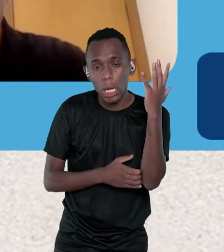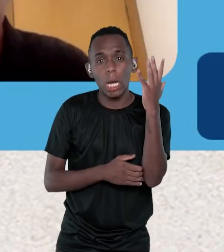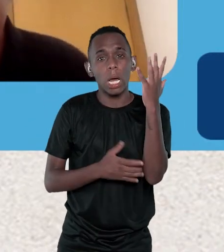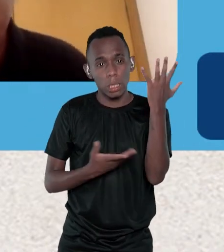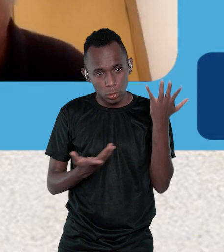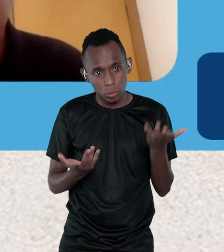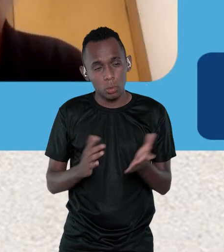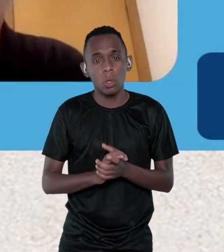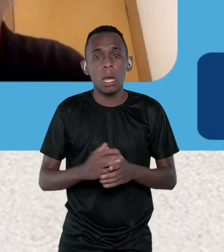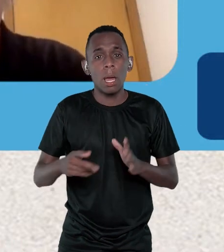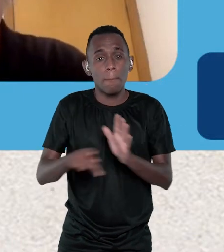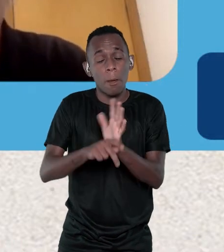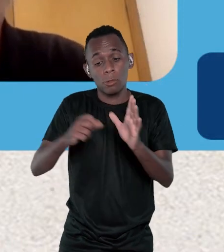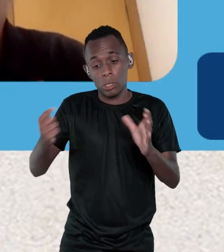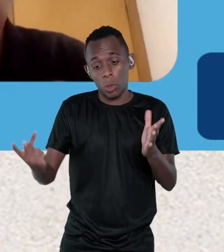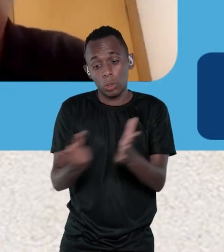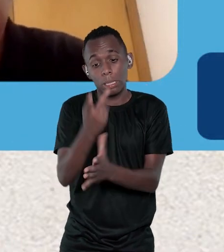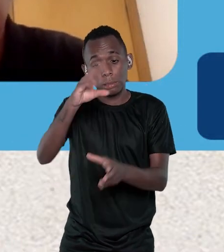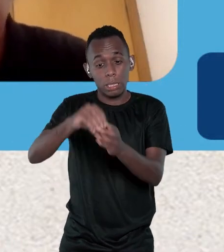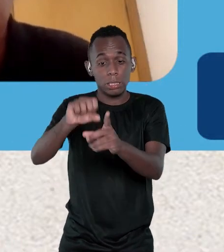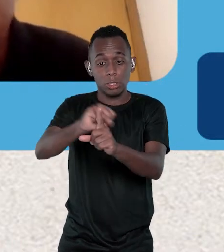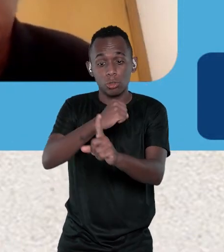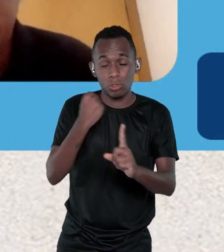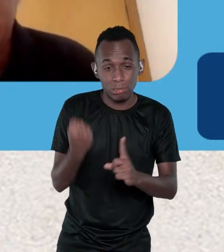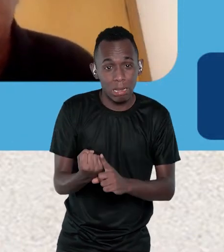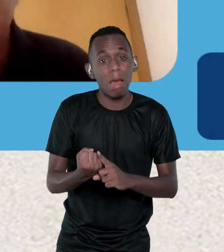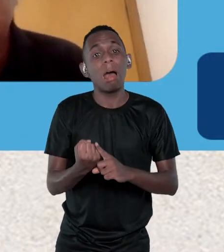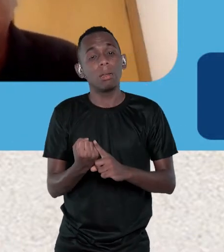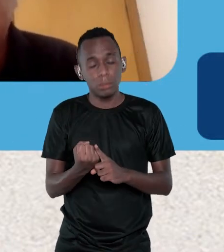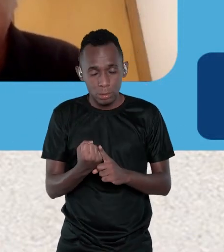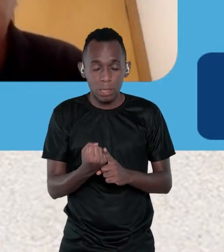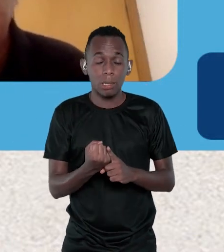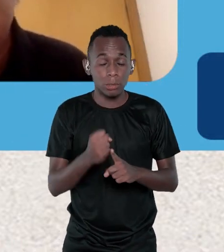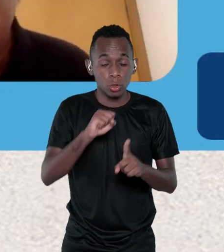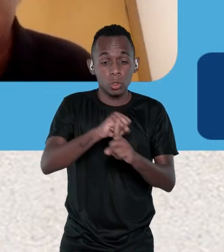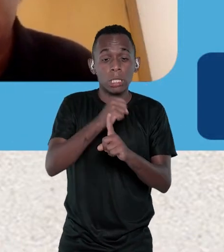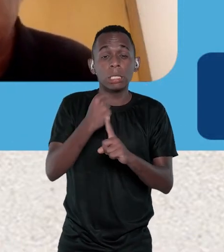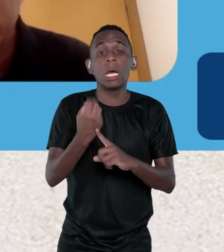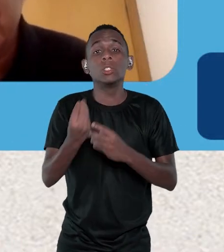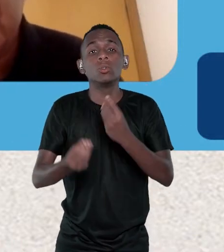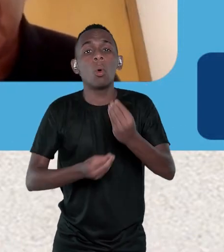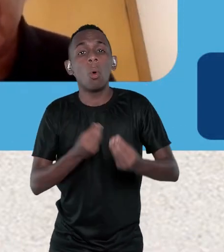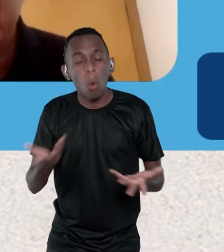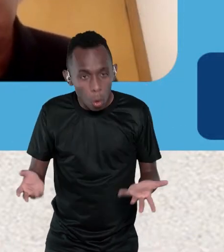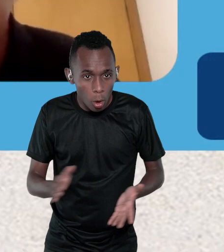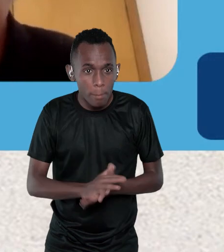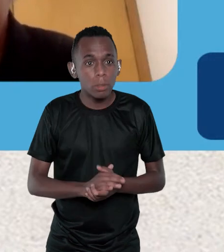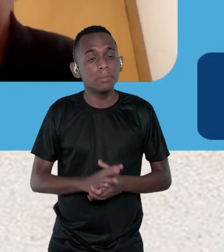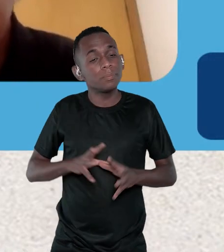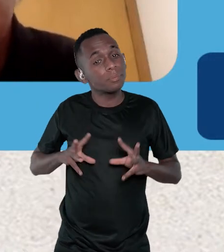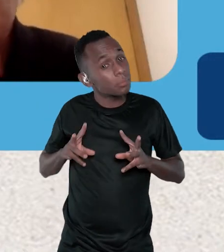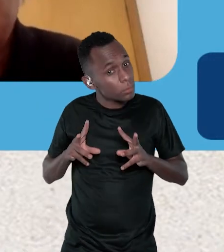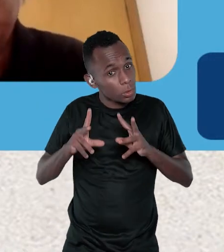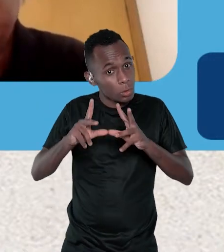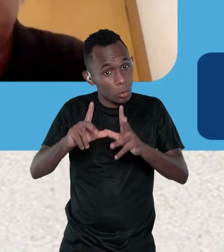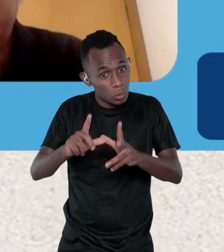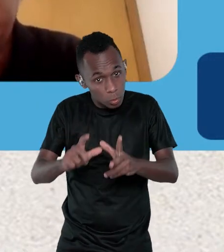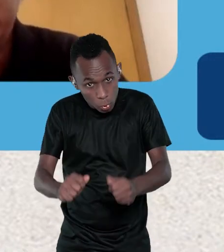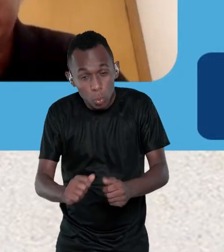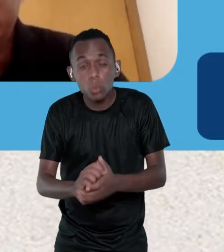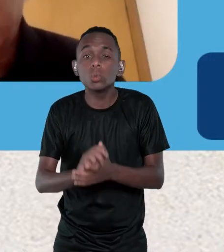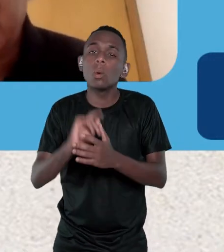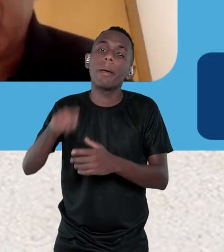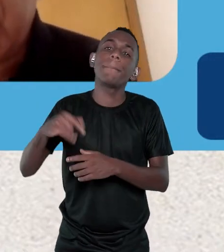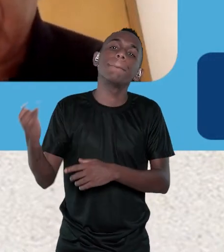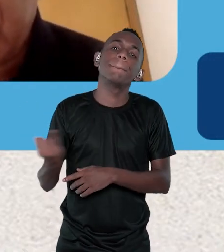observa a natureza, os conglomerados sociais, as reações da sociedade.